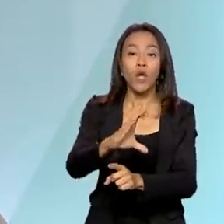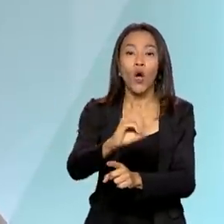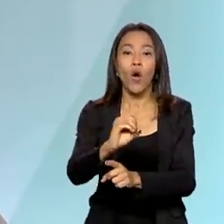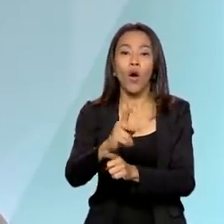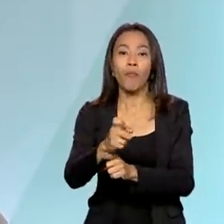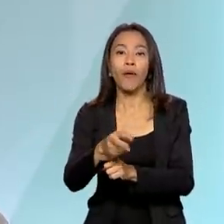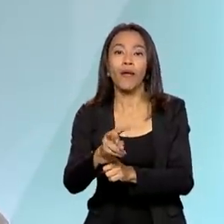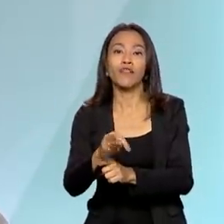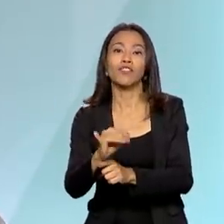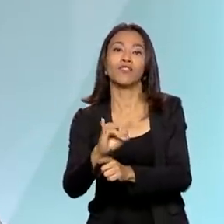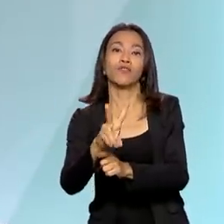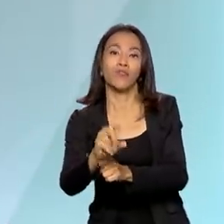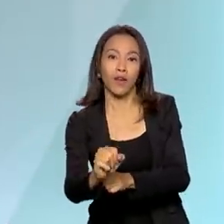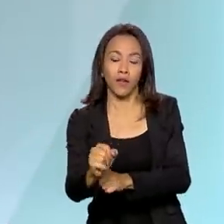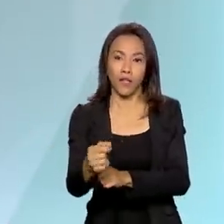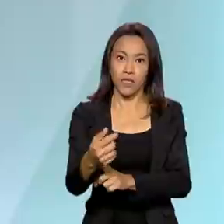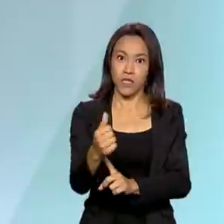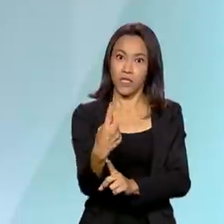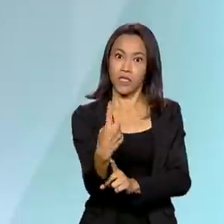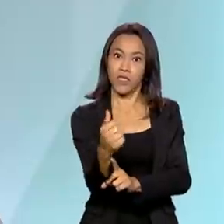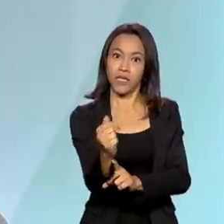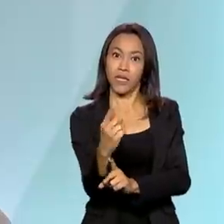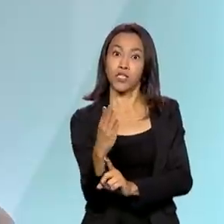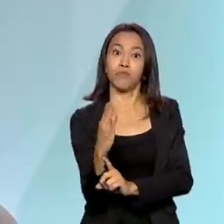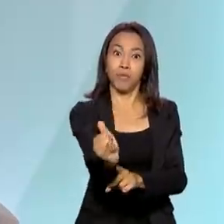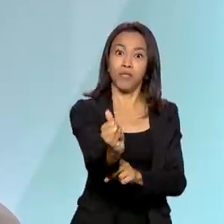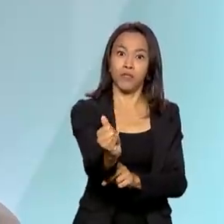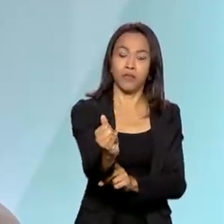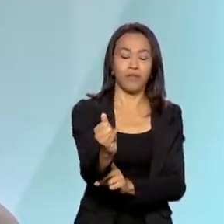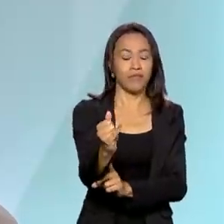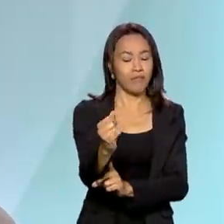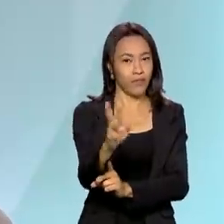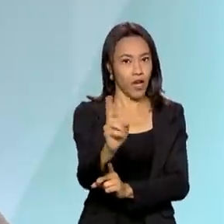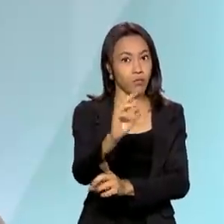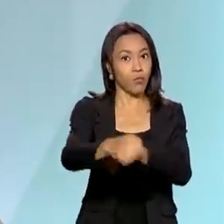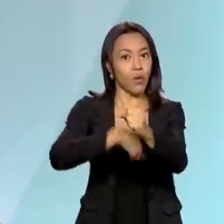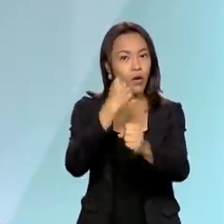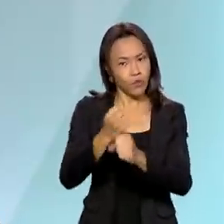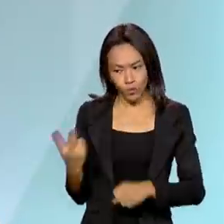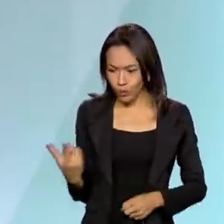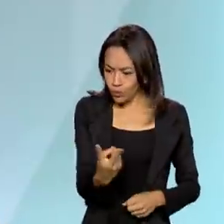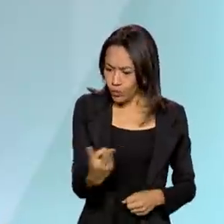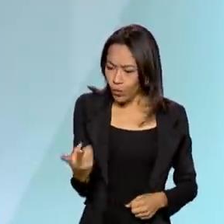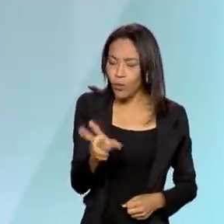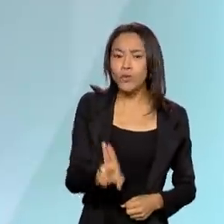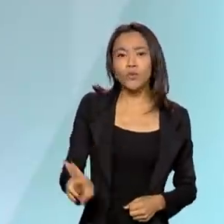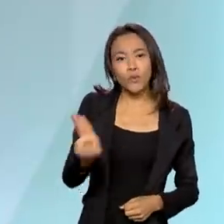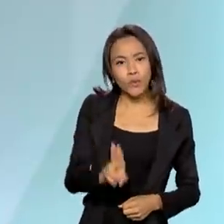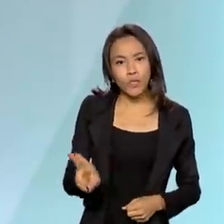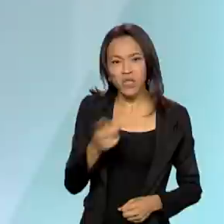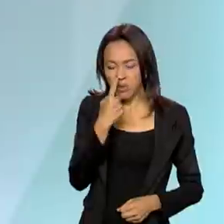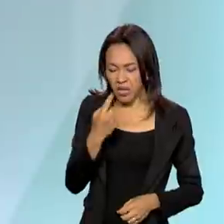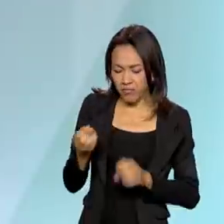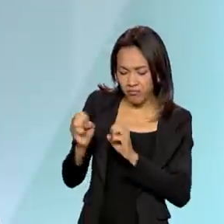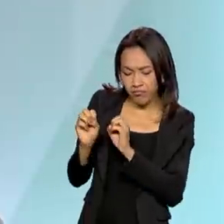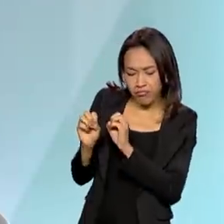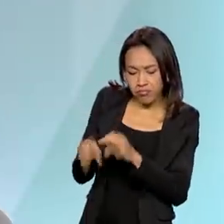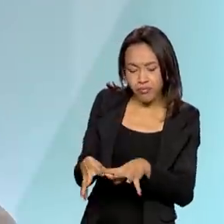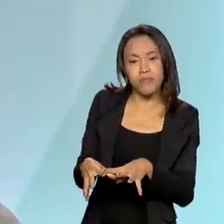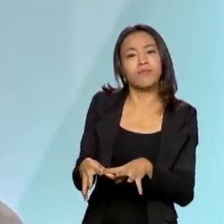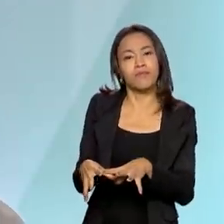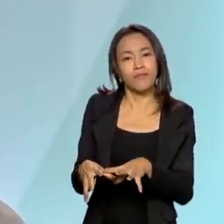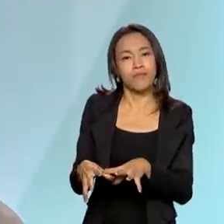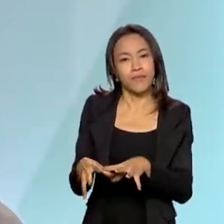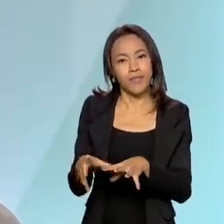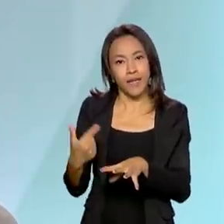Uma cooperativa que fatura 17 bilhões de reais por ano, os dois usando tecnologias para transformar aquilo que era resíduo em